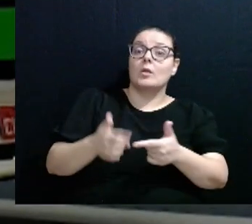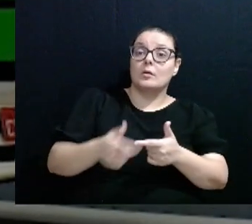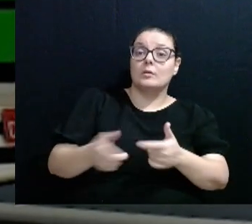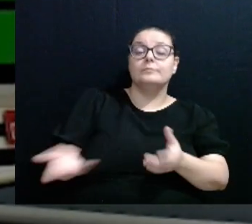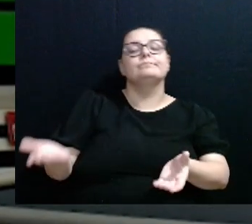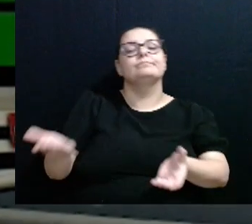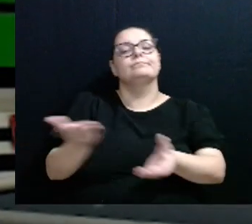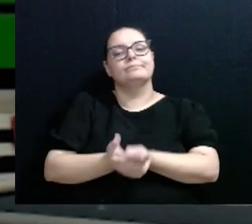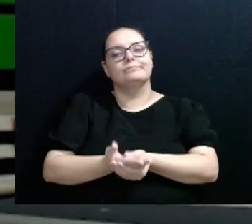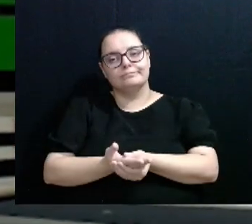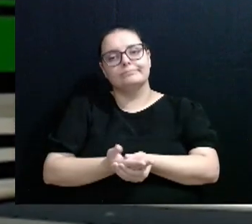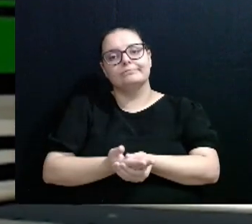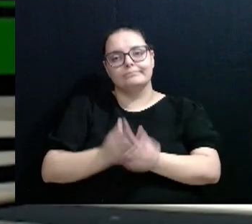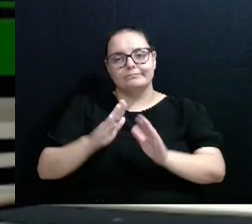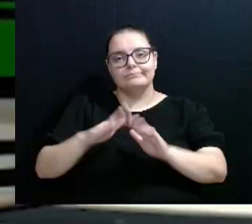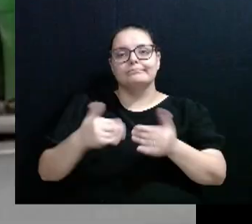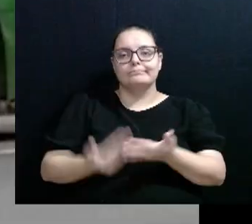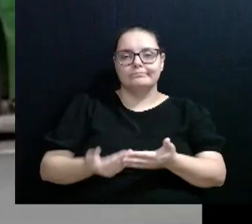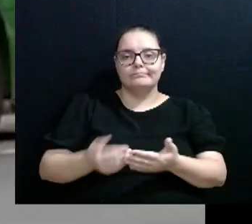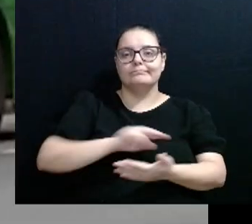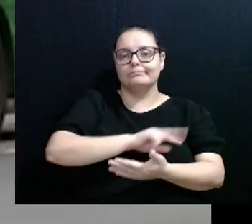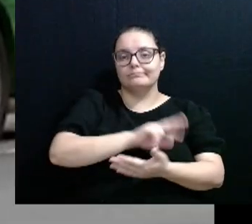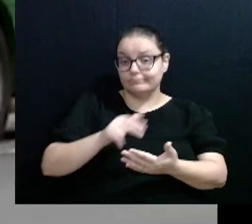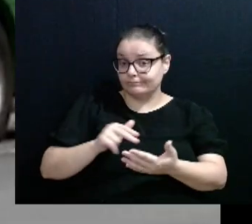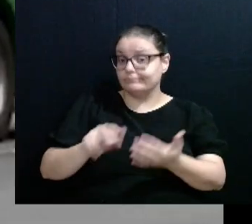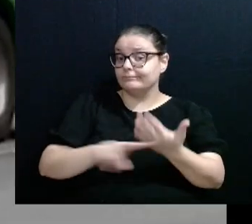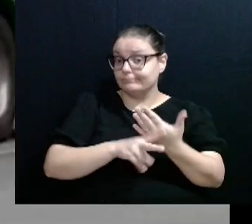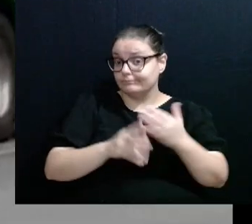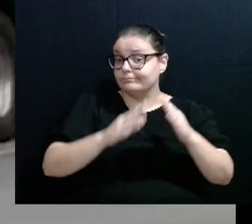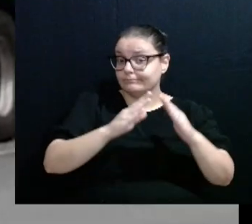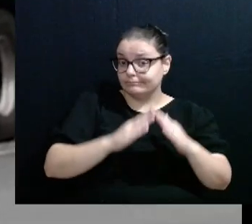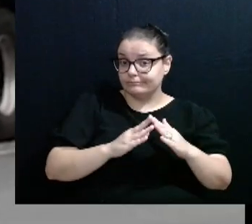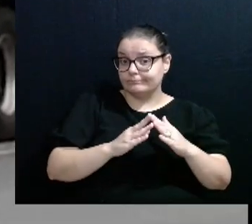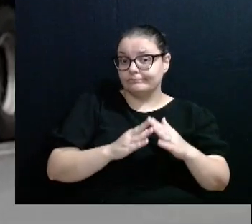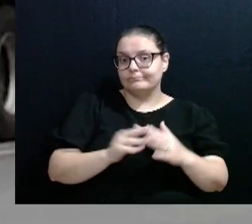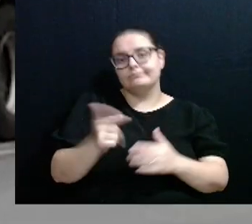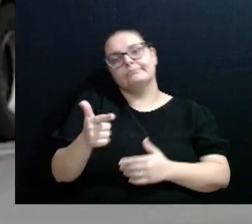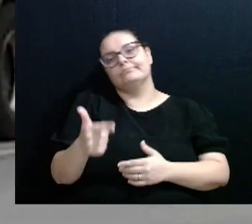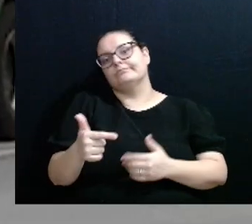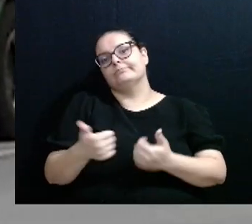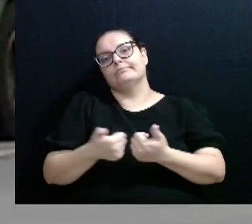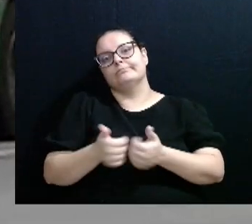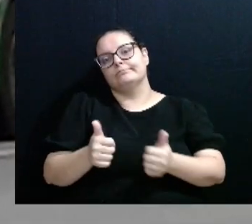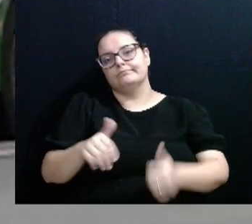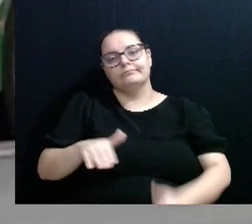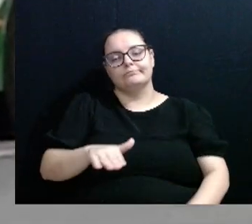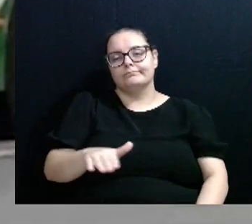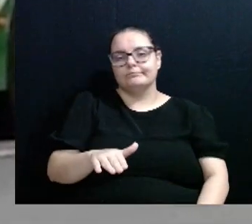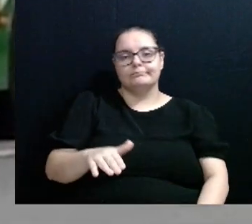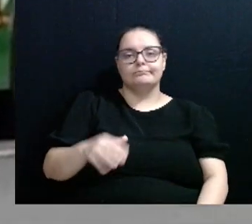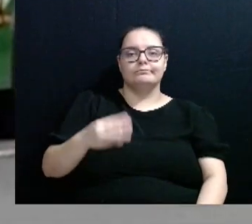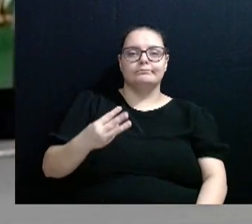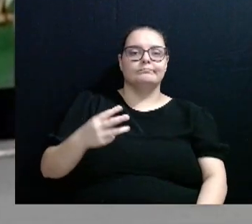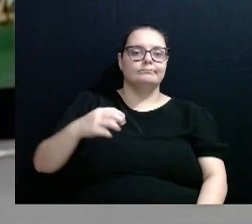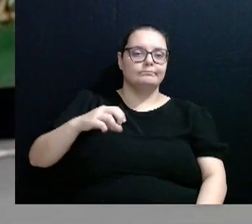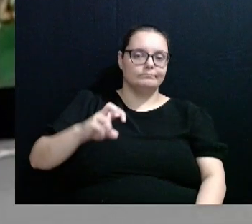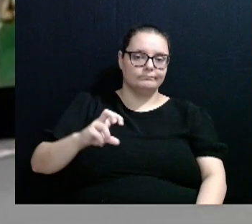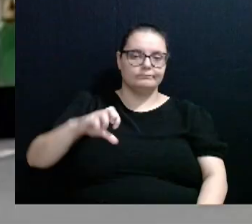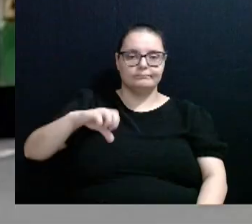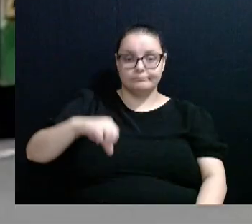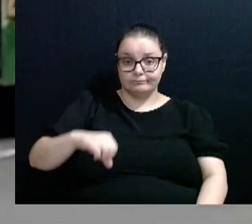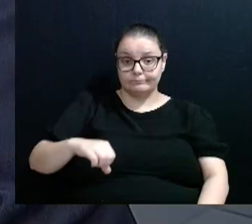dos requerimentos que atinge os moradores é a inconstância da linha número 359, Jardim Esmeraldina,